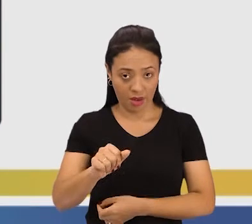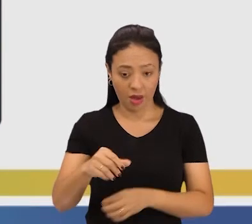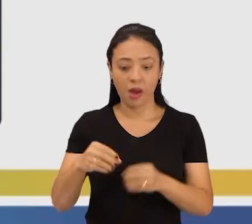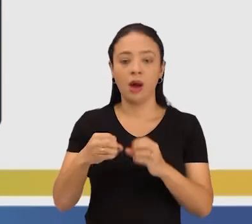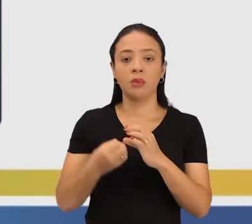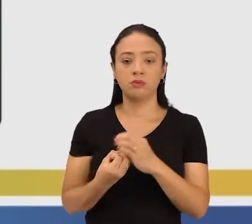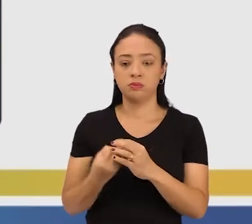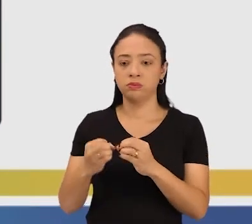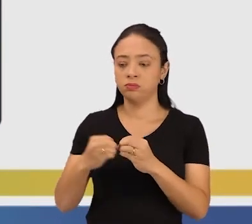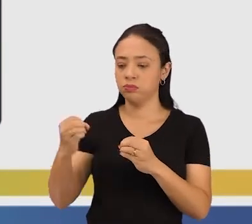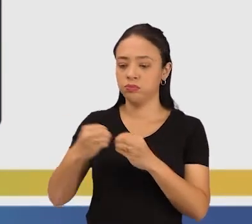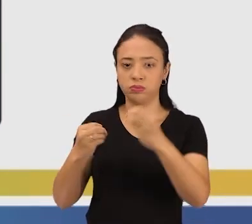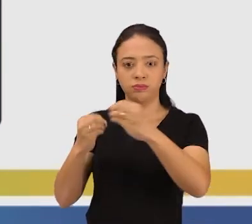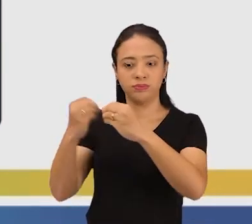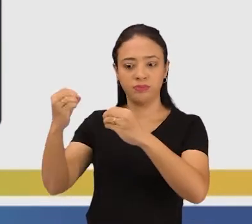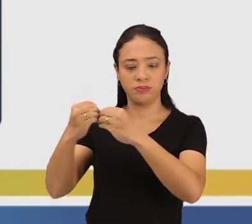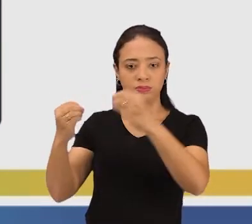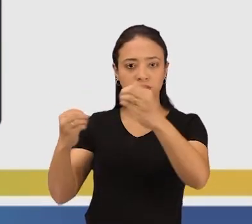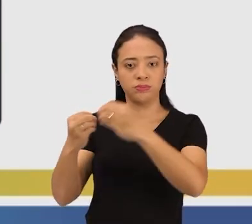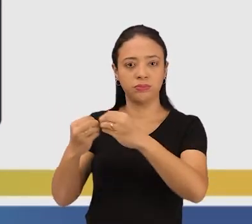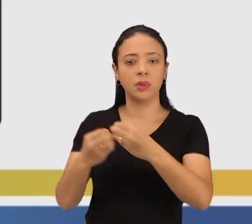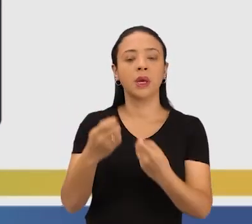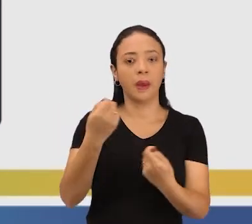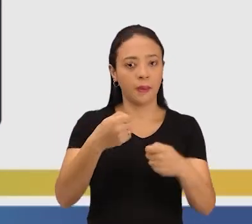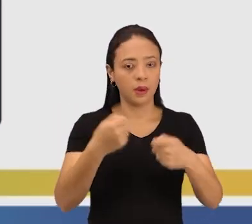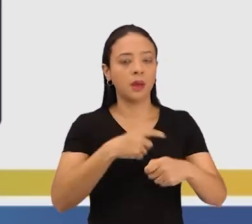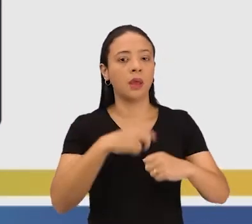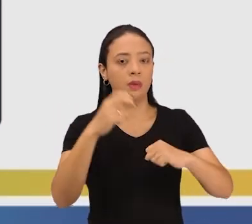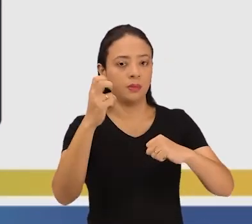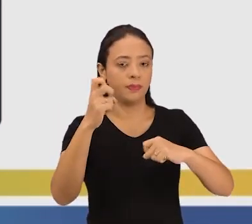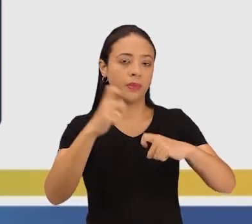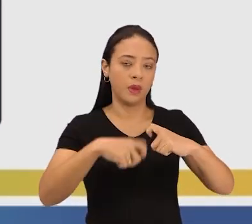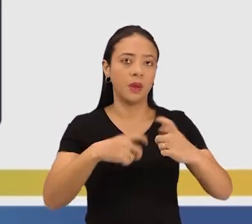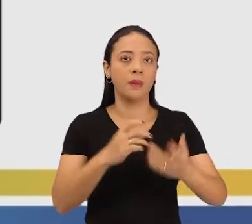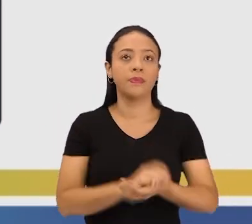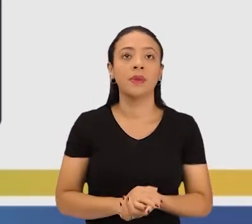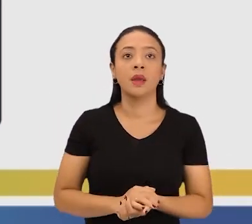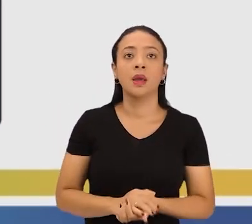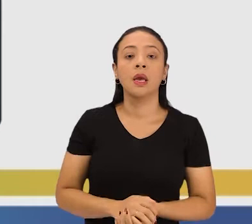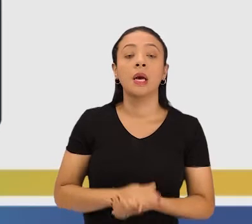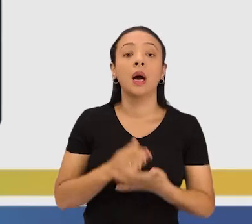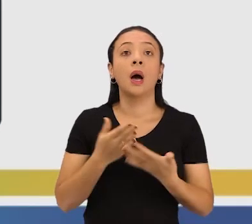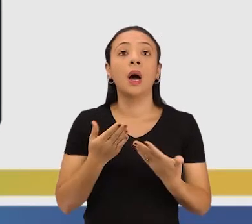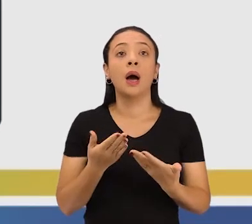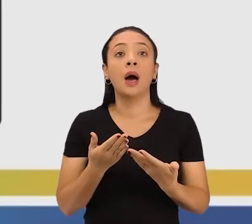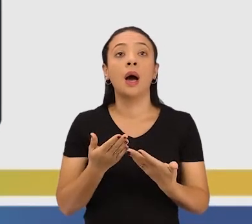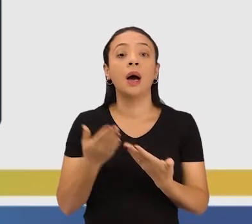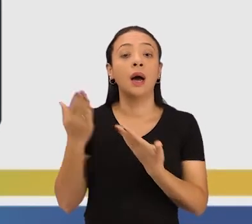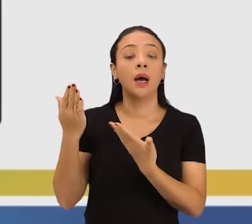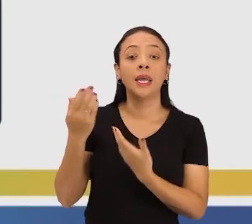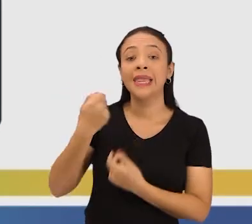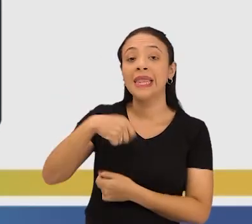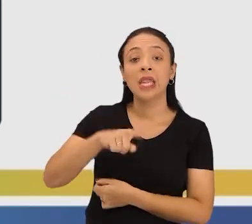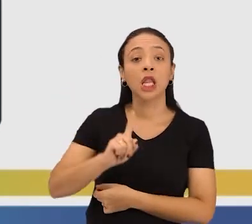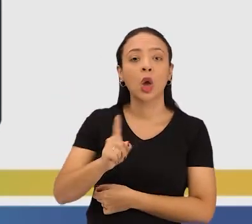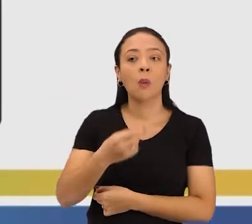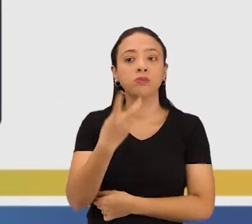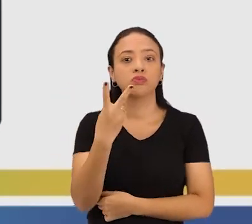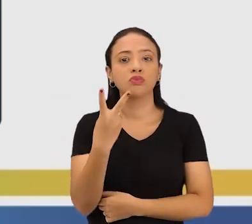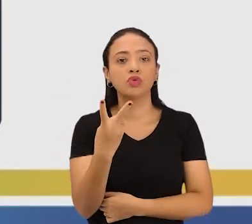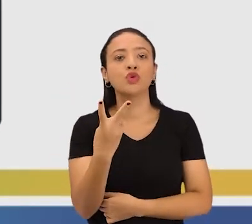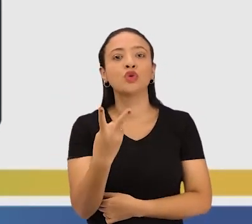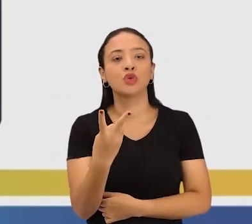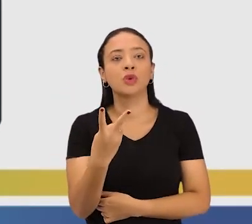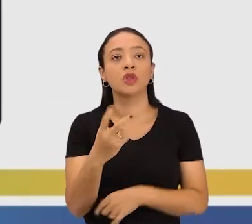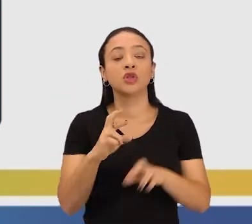como sexuada. Assexuada é aquela onde a gente não precisa da participação de 2 indivíduos.